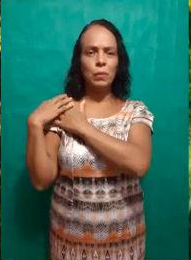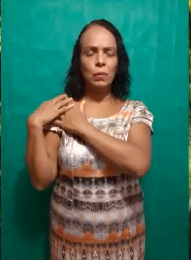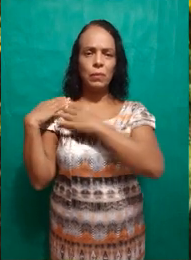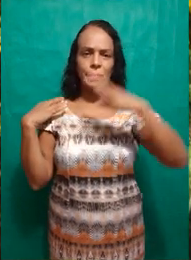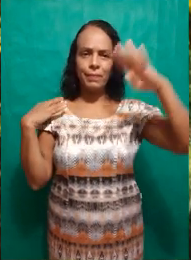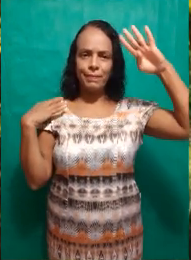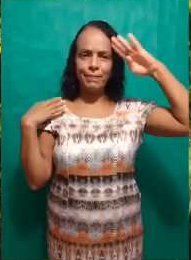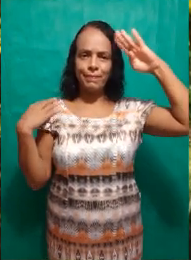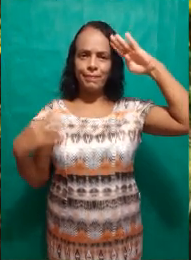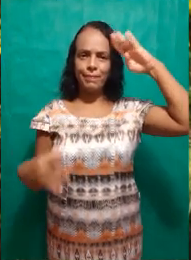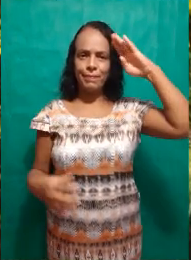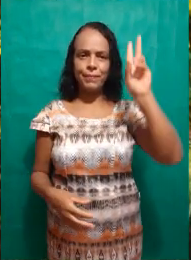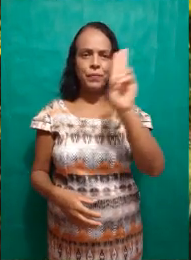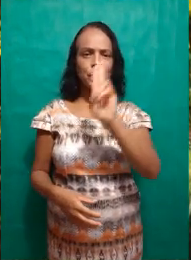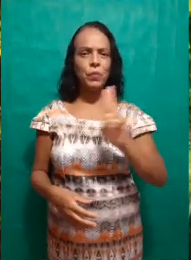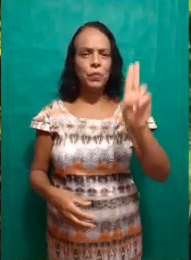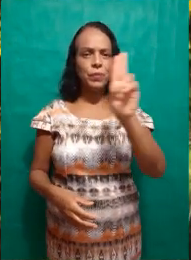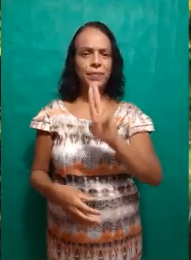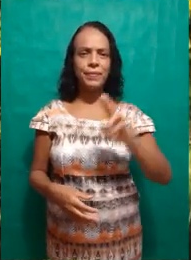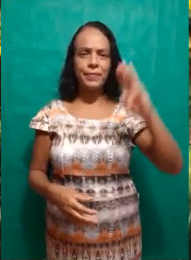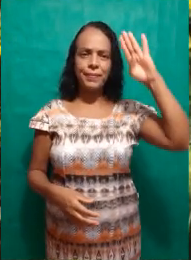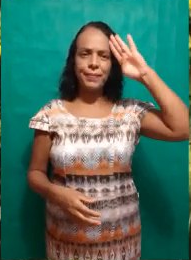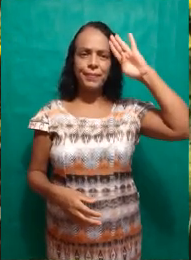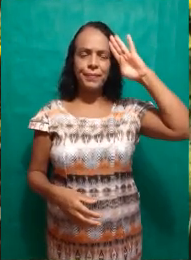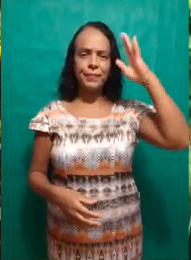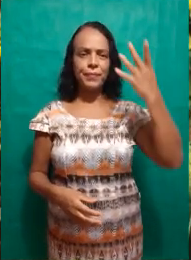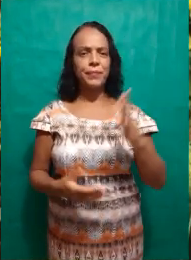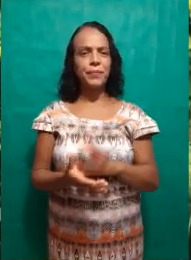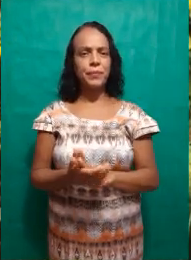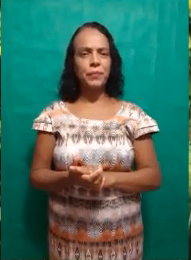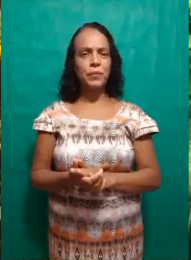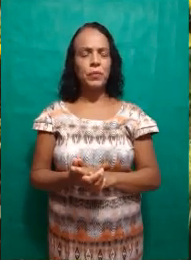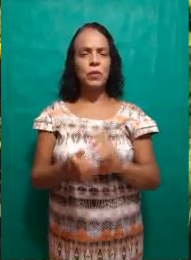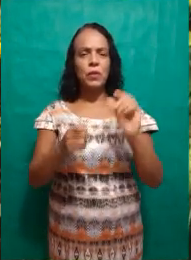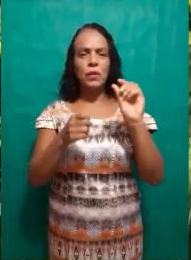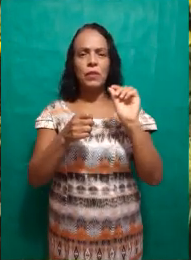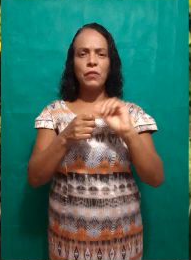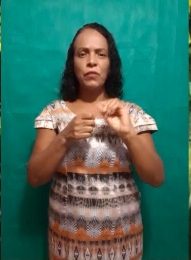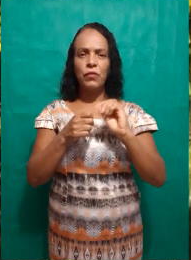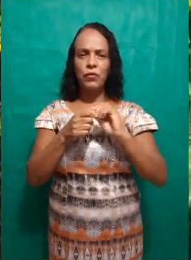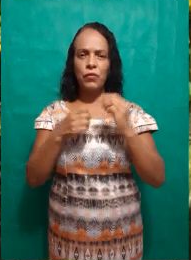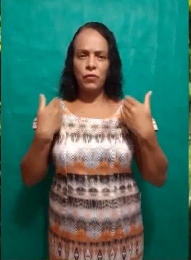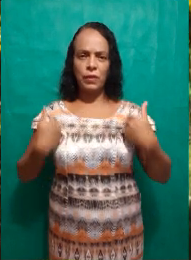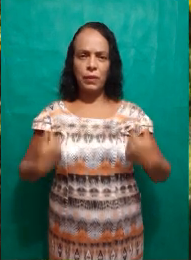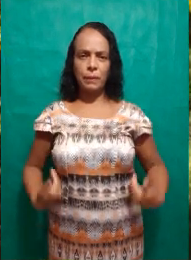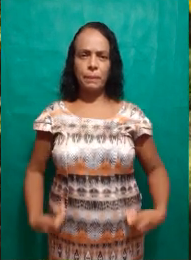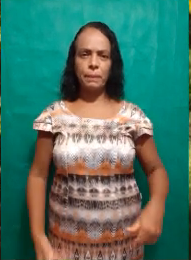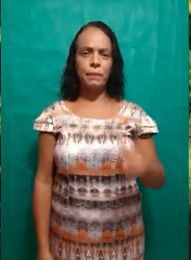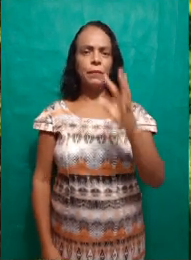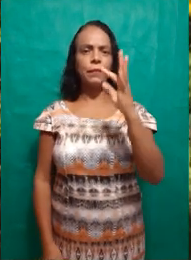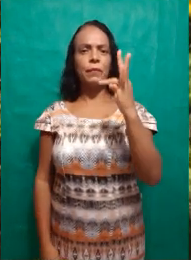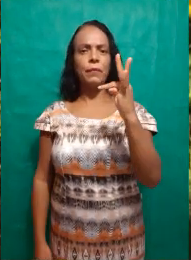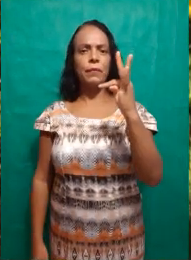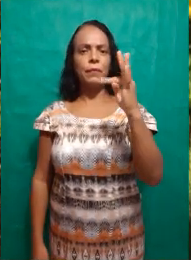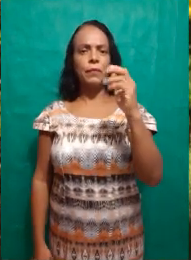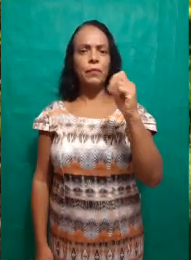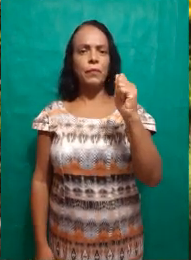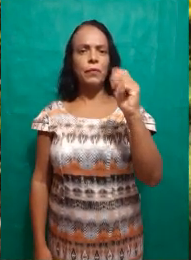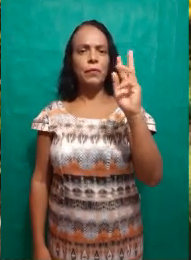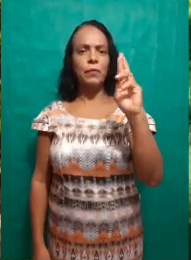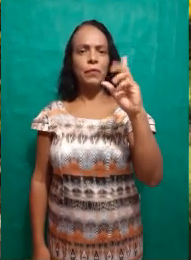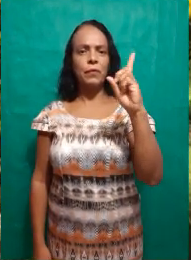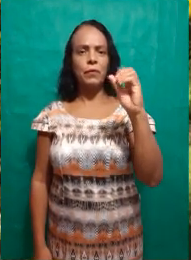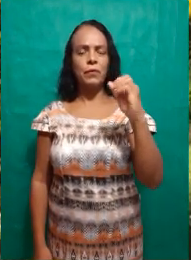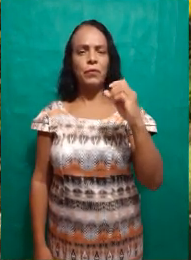eram feitas de um tecido que era conhecido, me parece que como mescla, se não